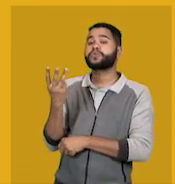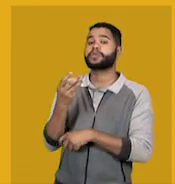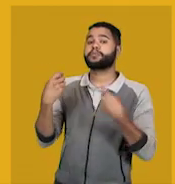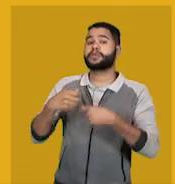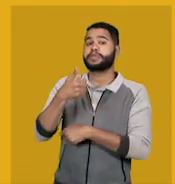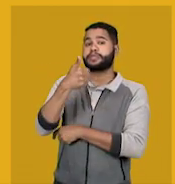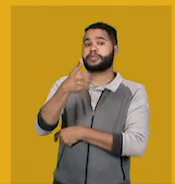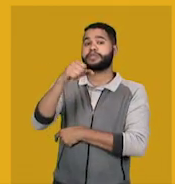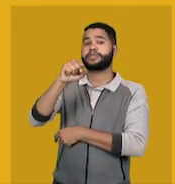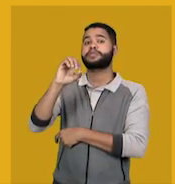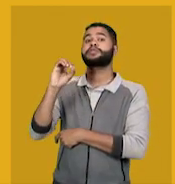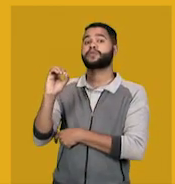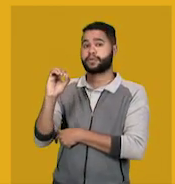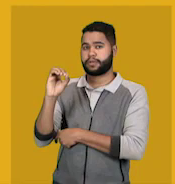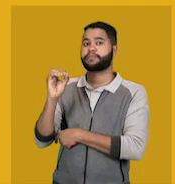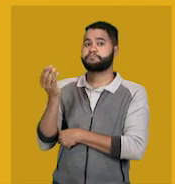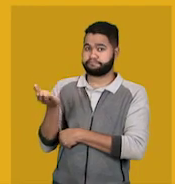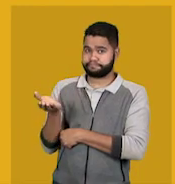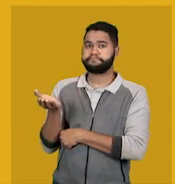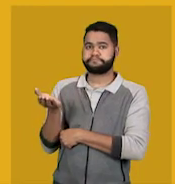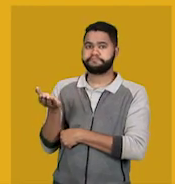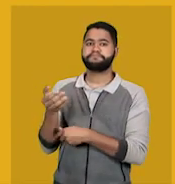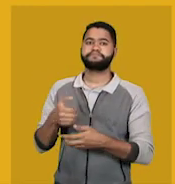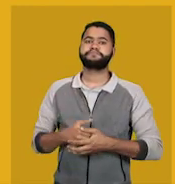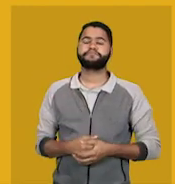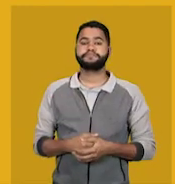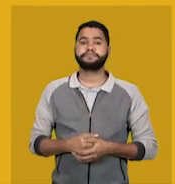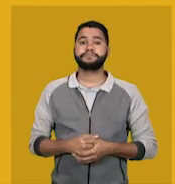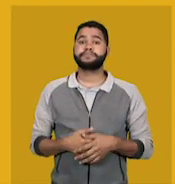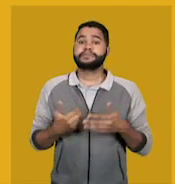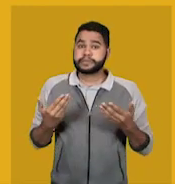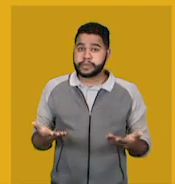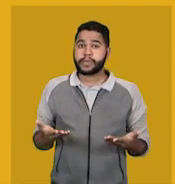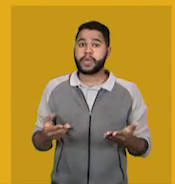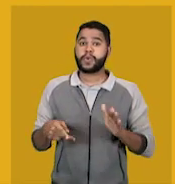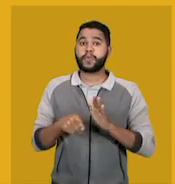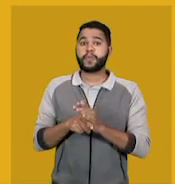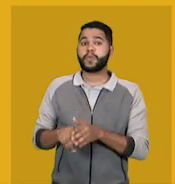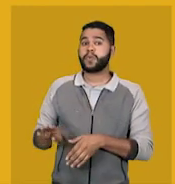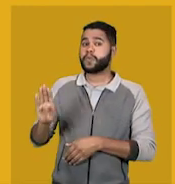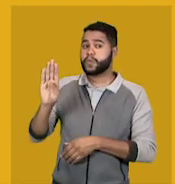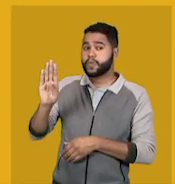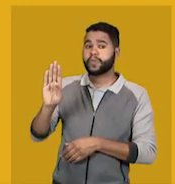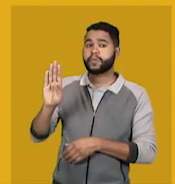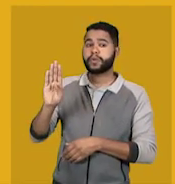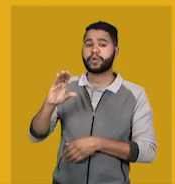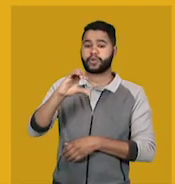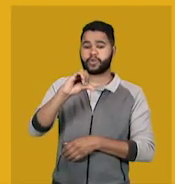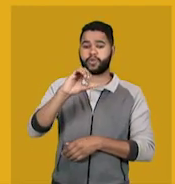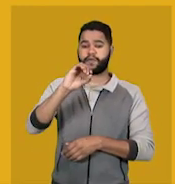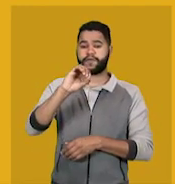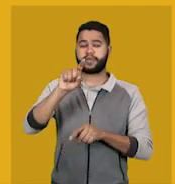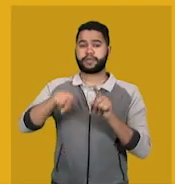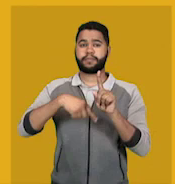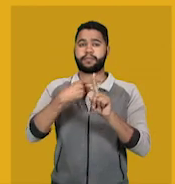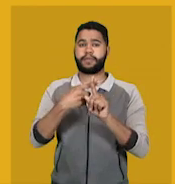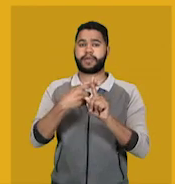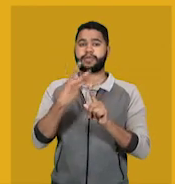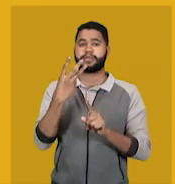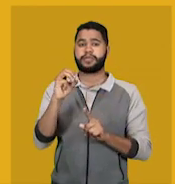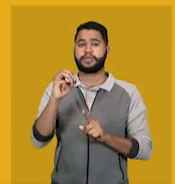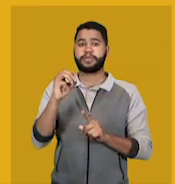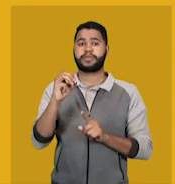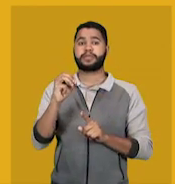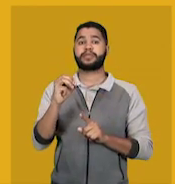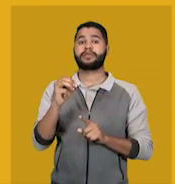triângulo equivale a quanto? Equivale a 180. Então, o meu B aqui, 90 mais 30, 120.